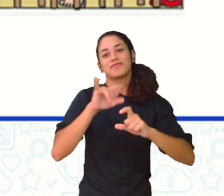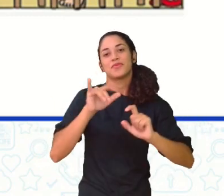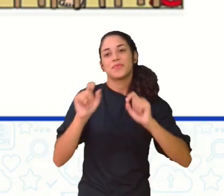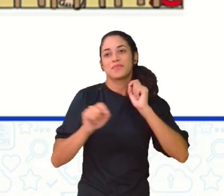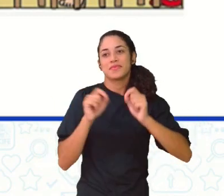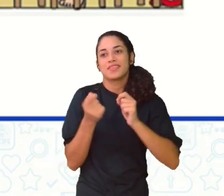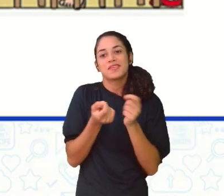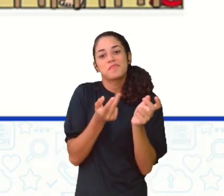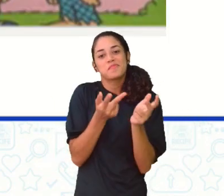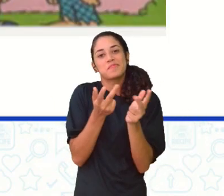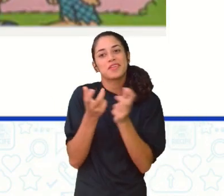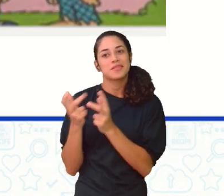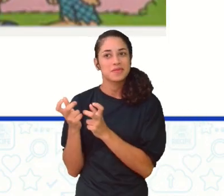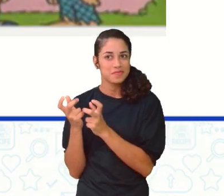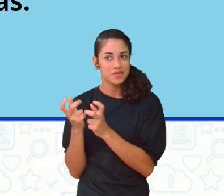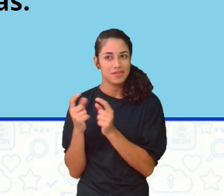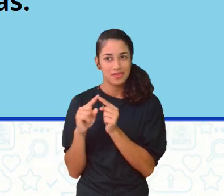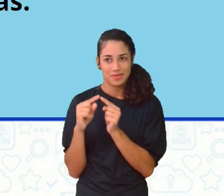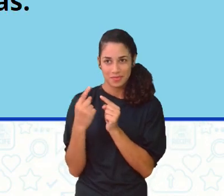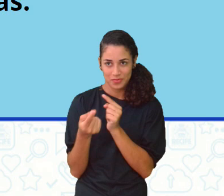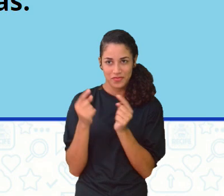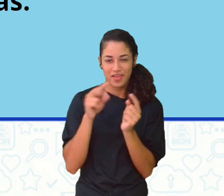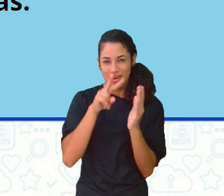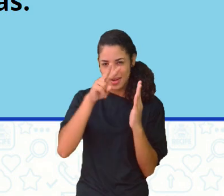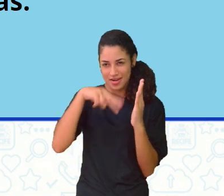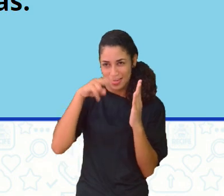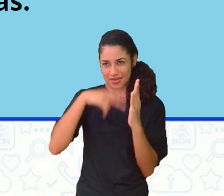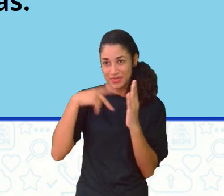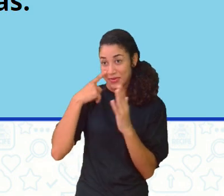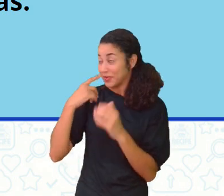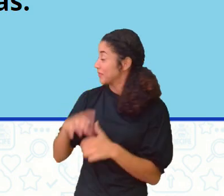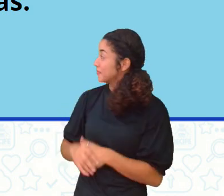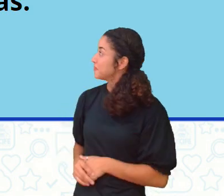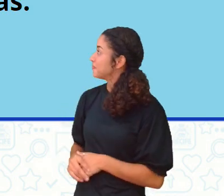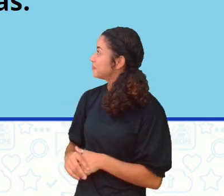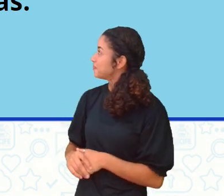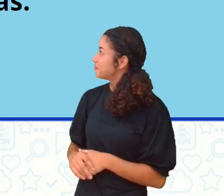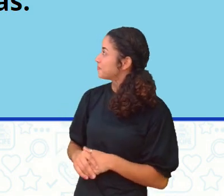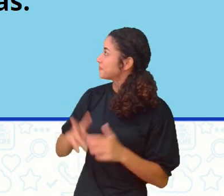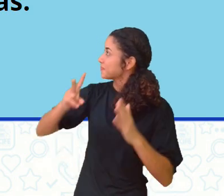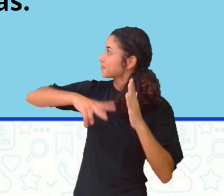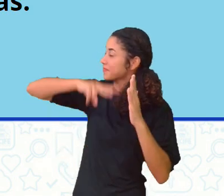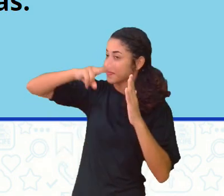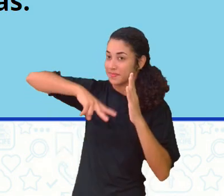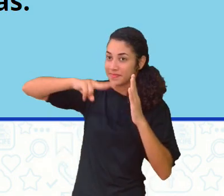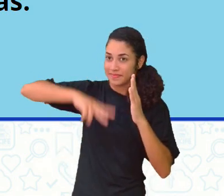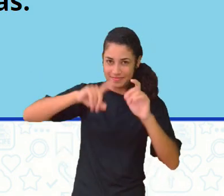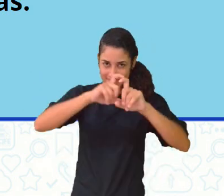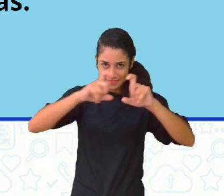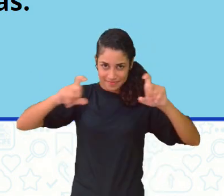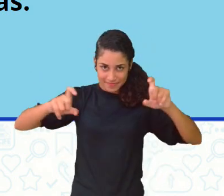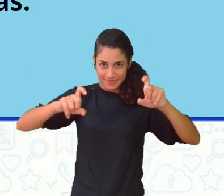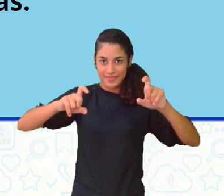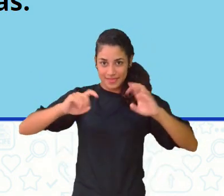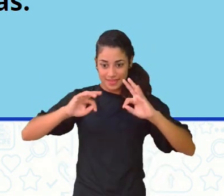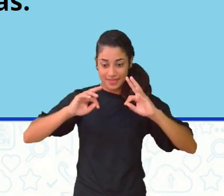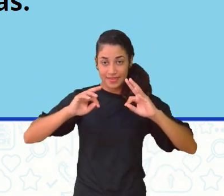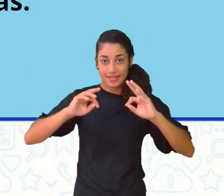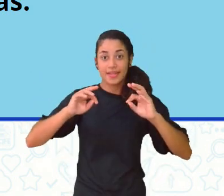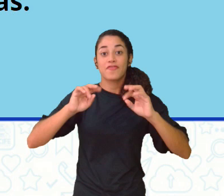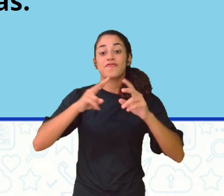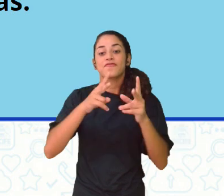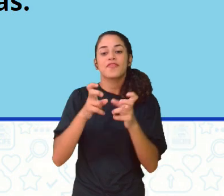vocês vão identificar, depois de ler essa tirinha, não é? Após a leitura das HQs, identifique os tipos